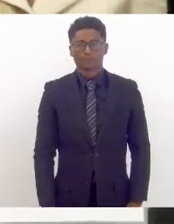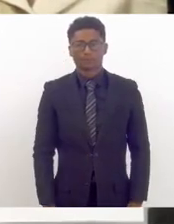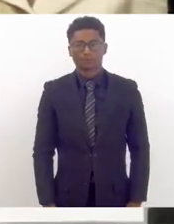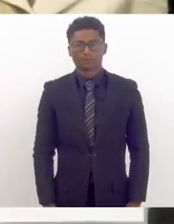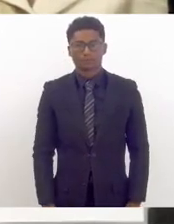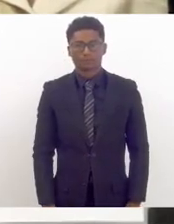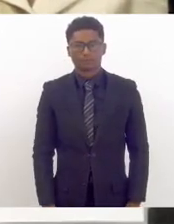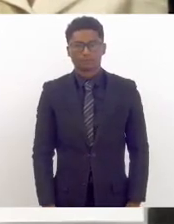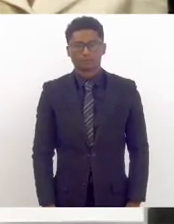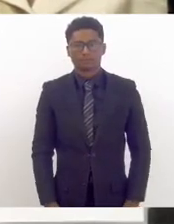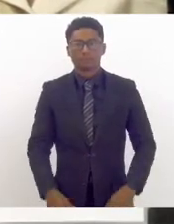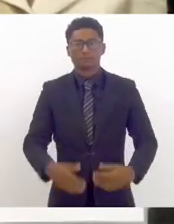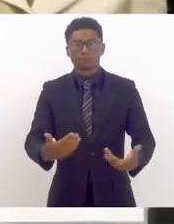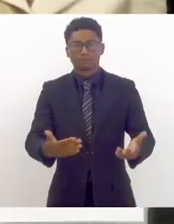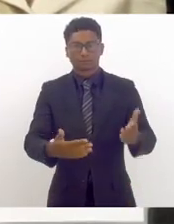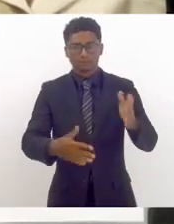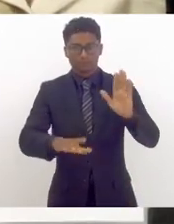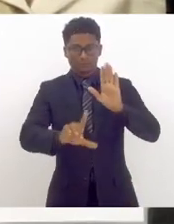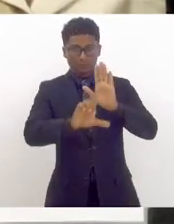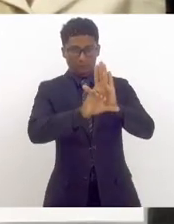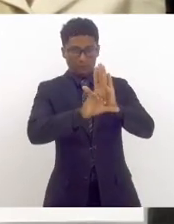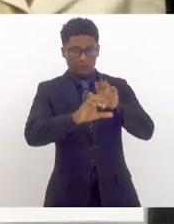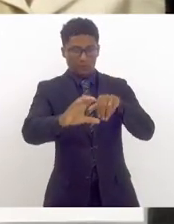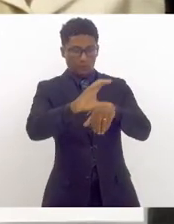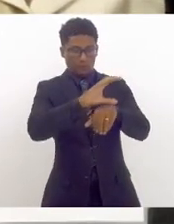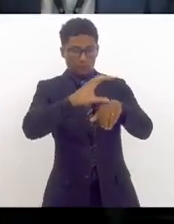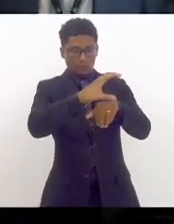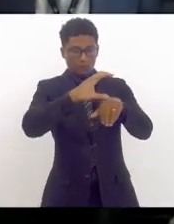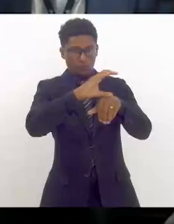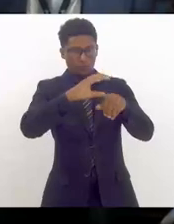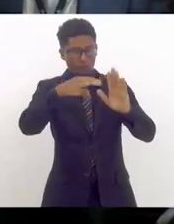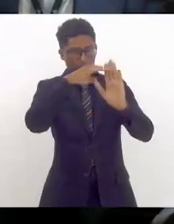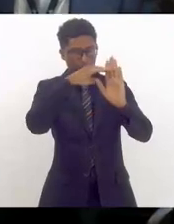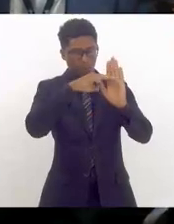dentro das normas constitucionais e legais